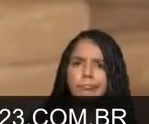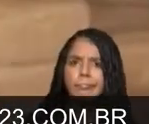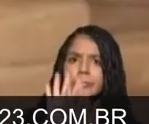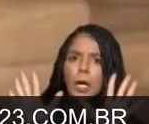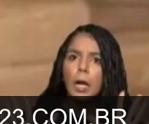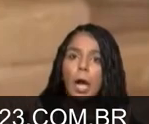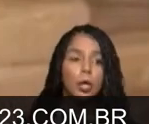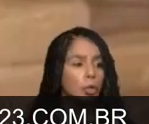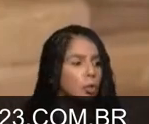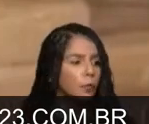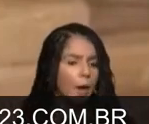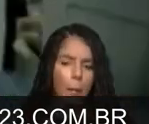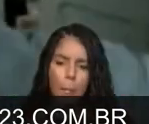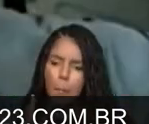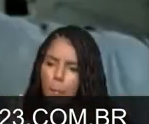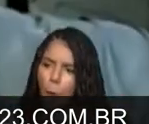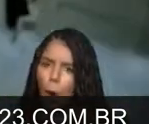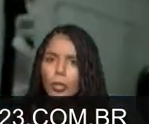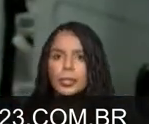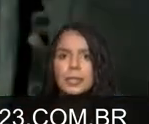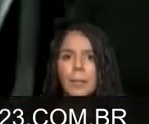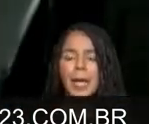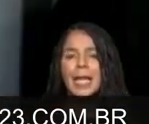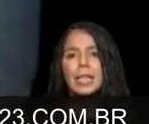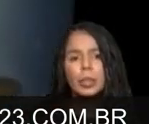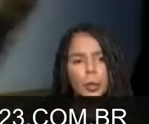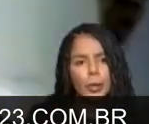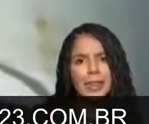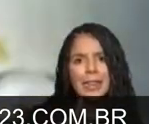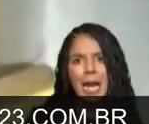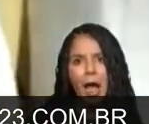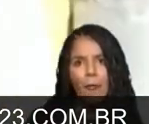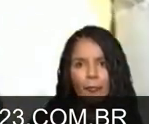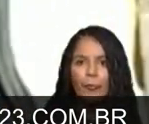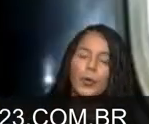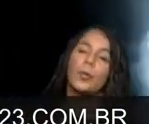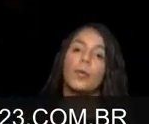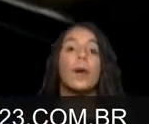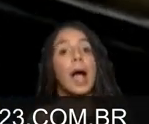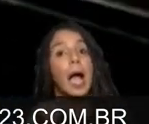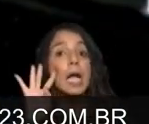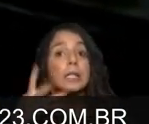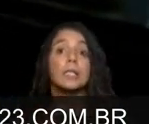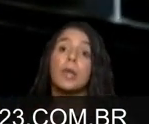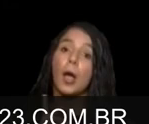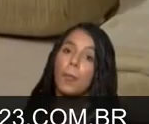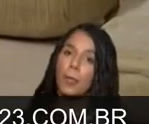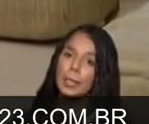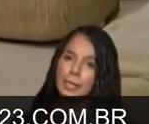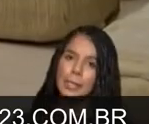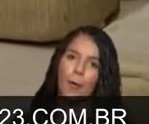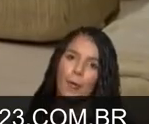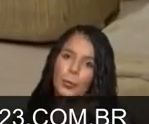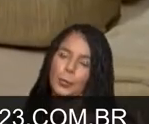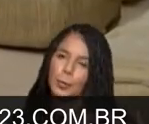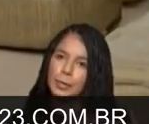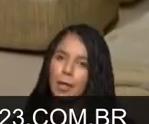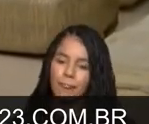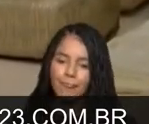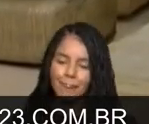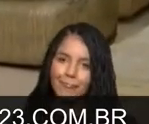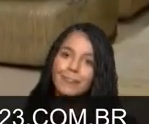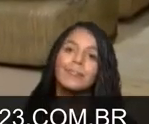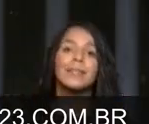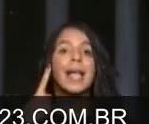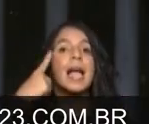diferenciar o porte do tráfico. A decisão será do policial responsável pela abordagem e apreensão. A ideia é que os